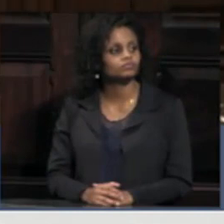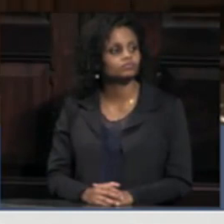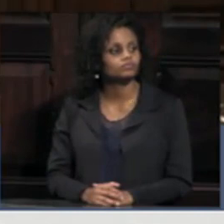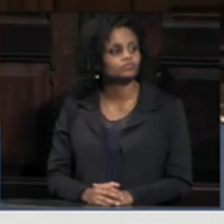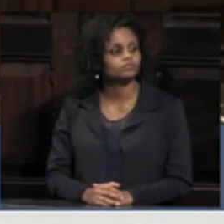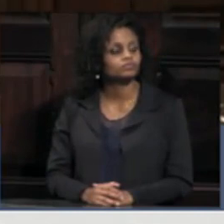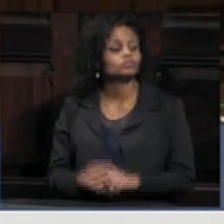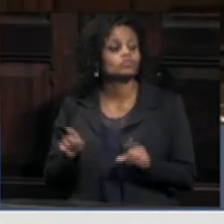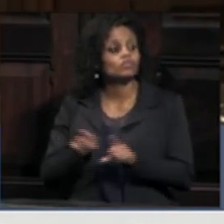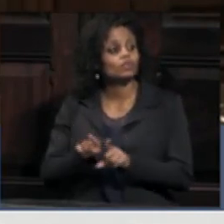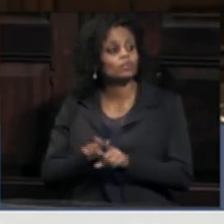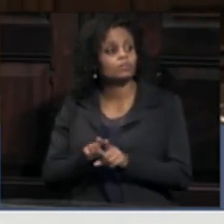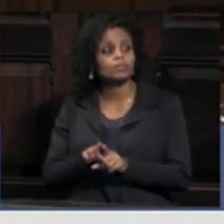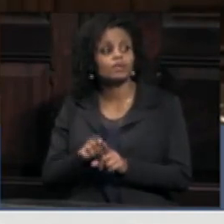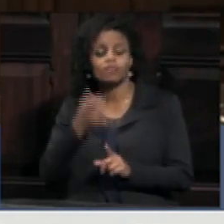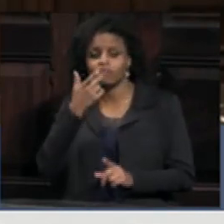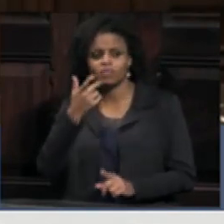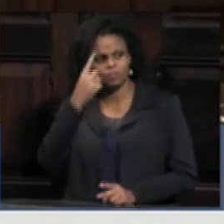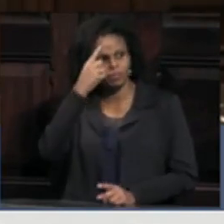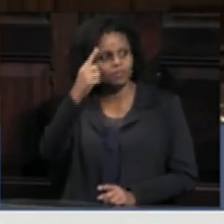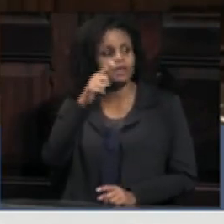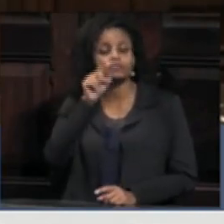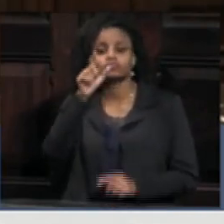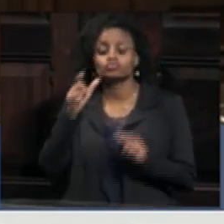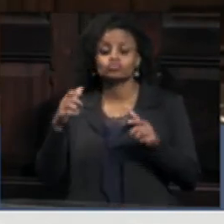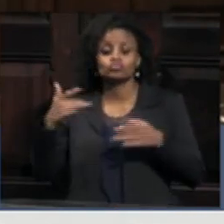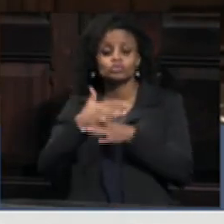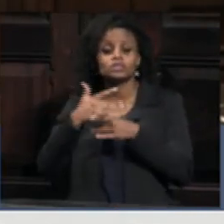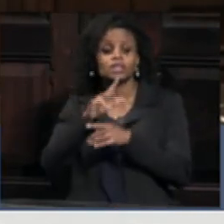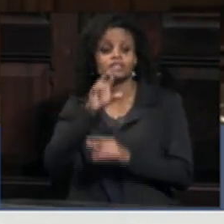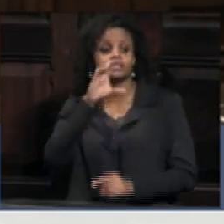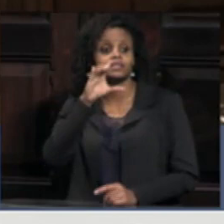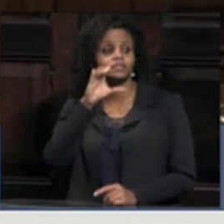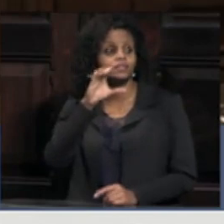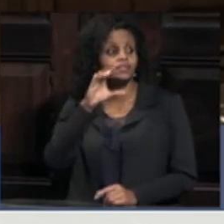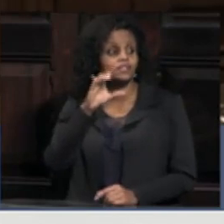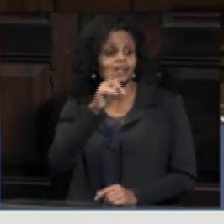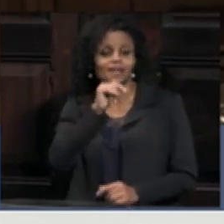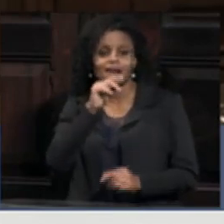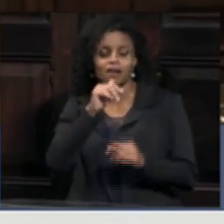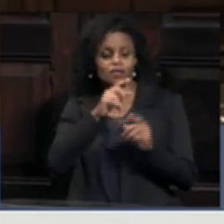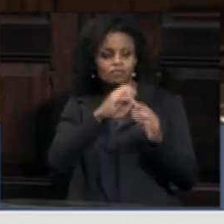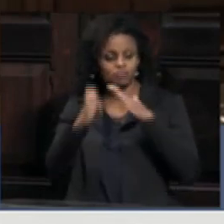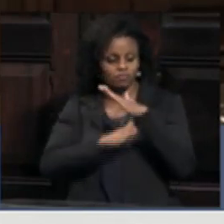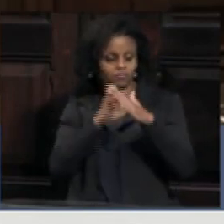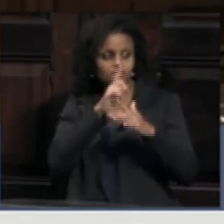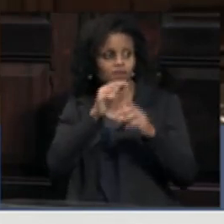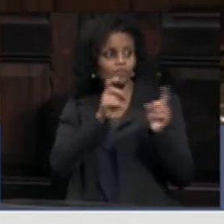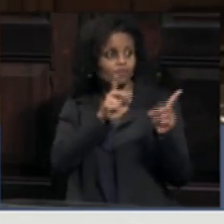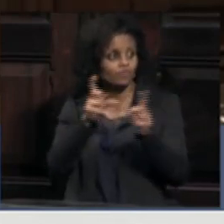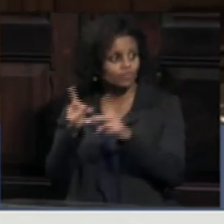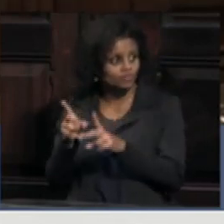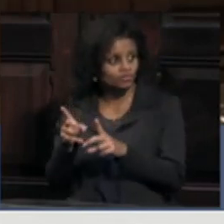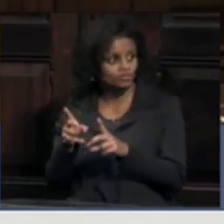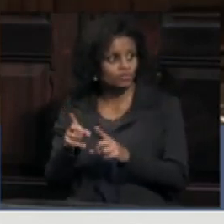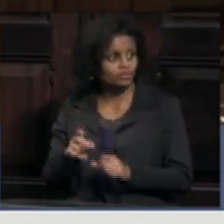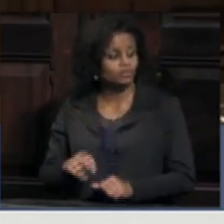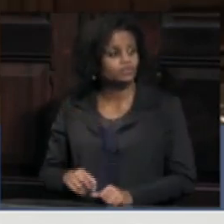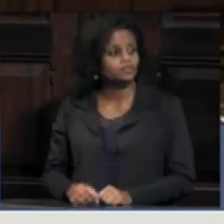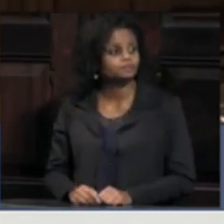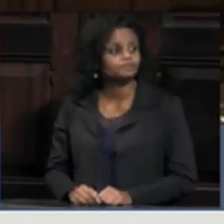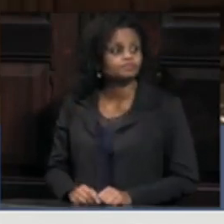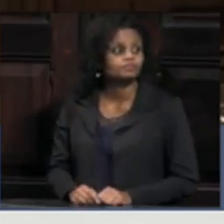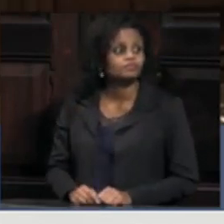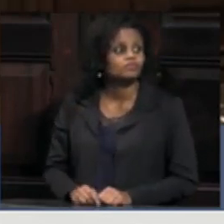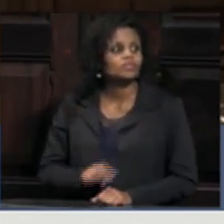de uma cidade que a água foi privatizada, Resende, Água das Agulhas Negras, em que foi feito